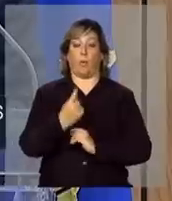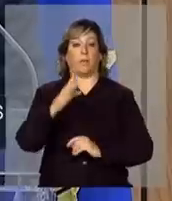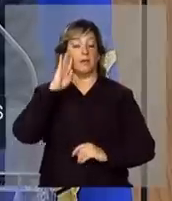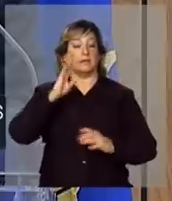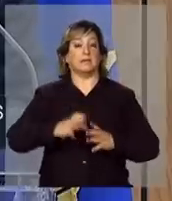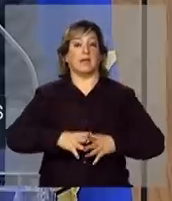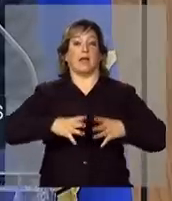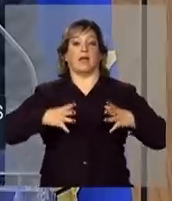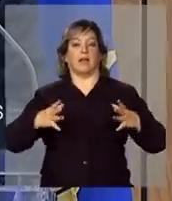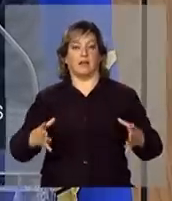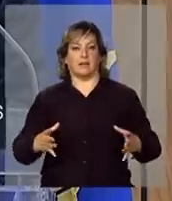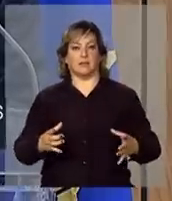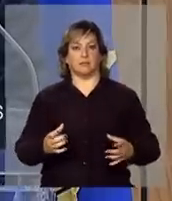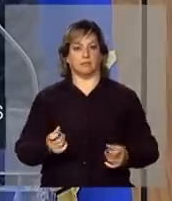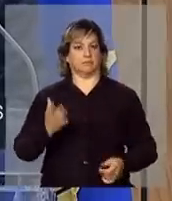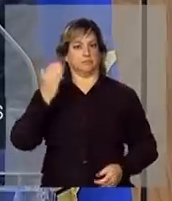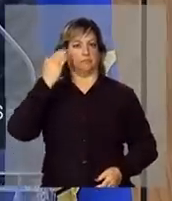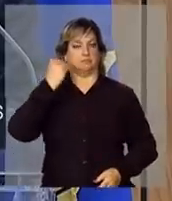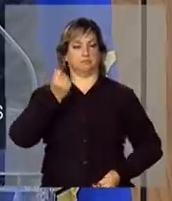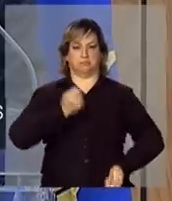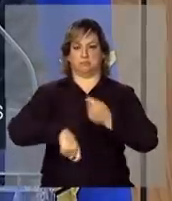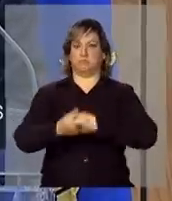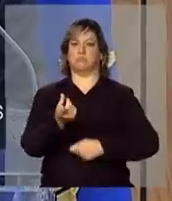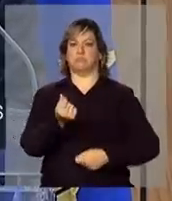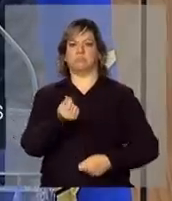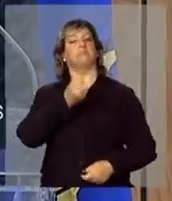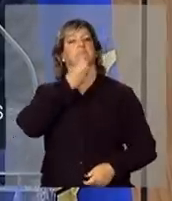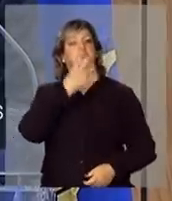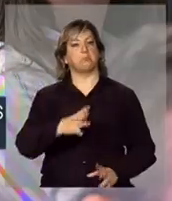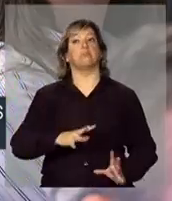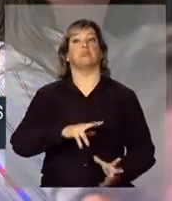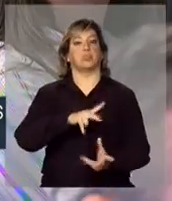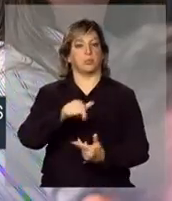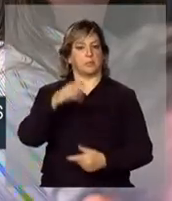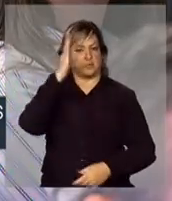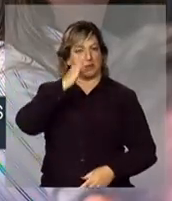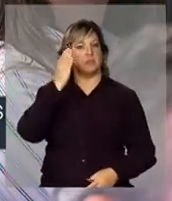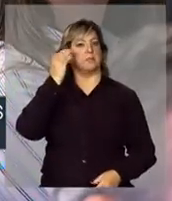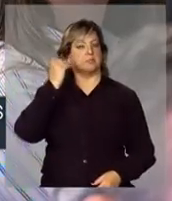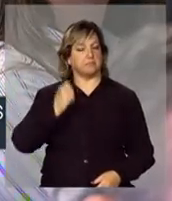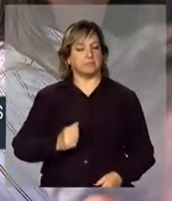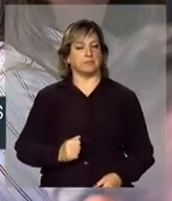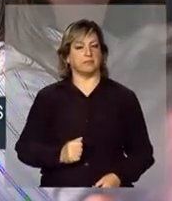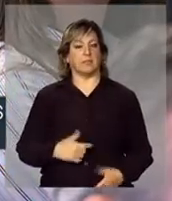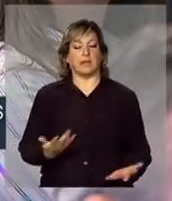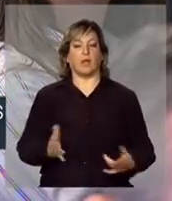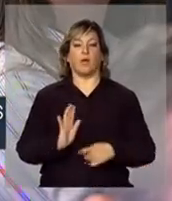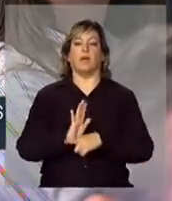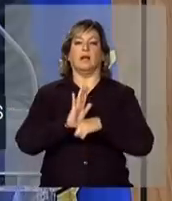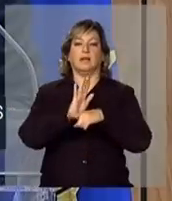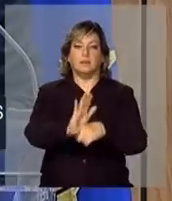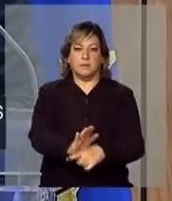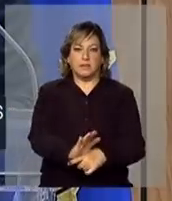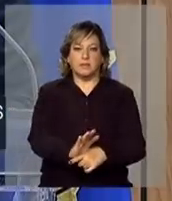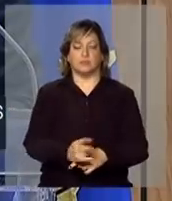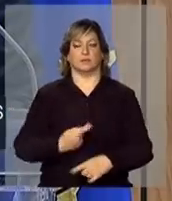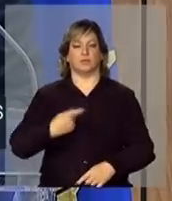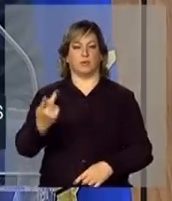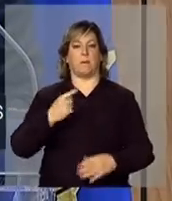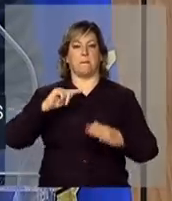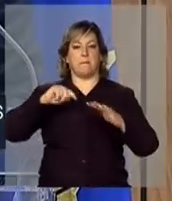grandes potências económicas mundiais. E o empenho mútuo em estreitar as nossas